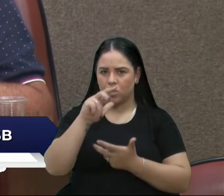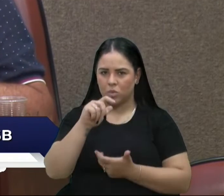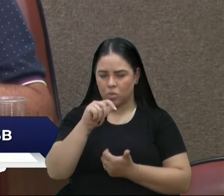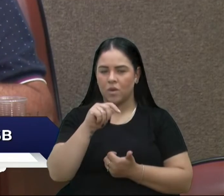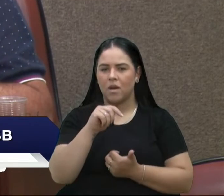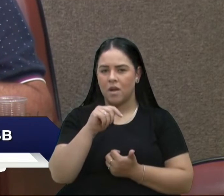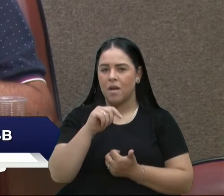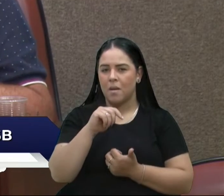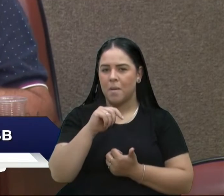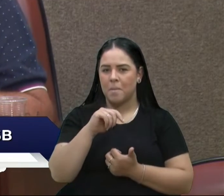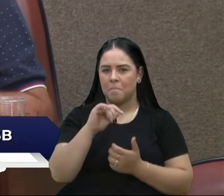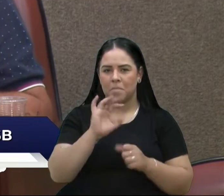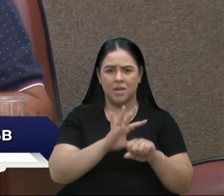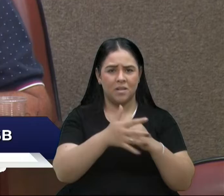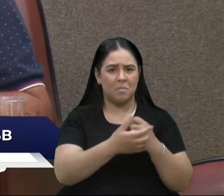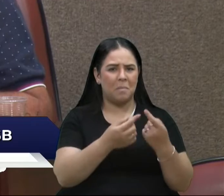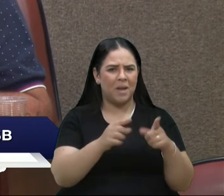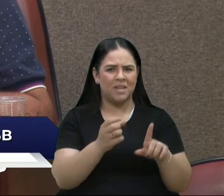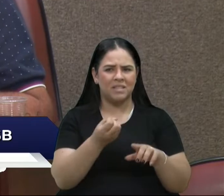passando a pandemia,